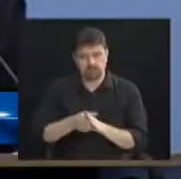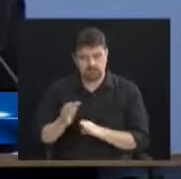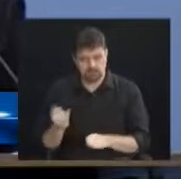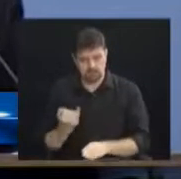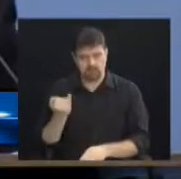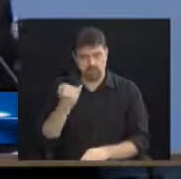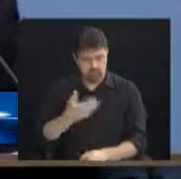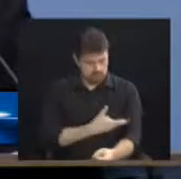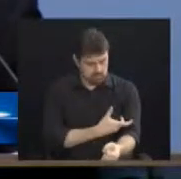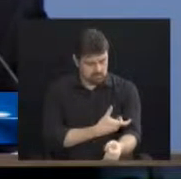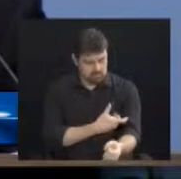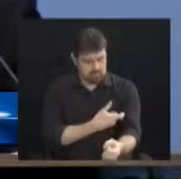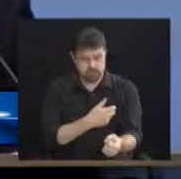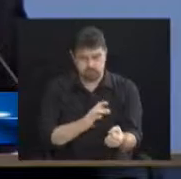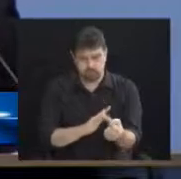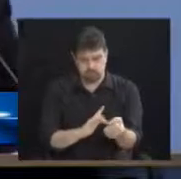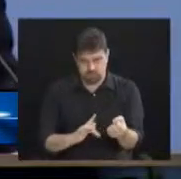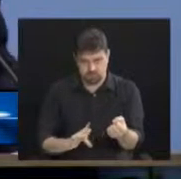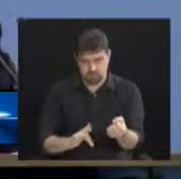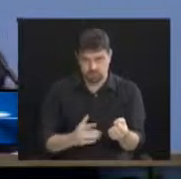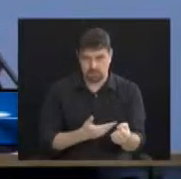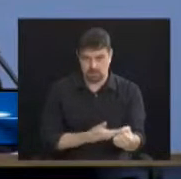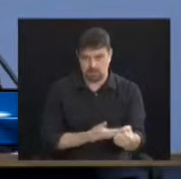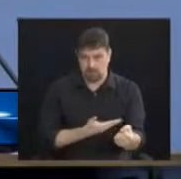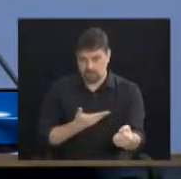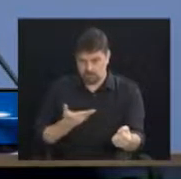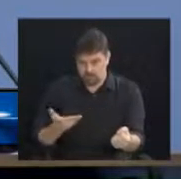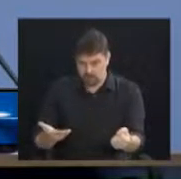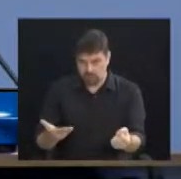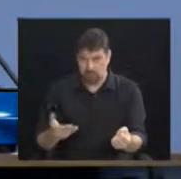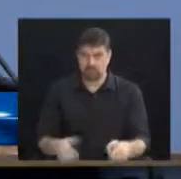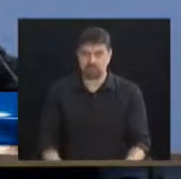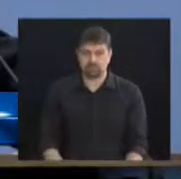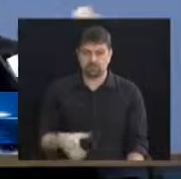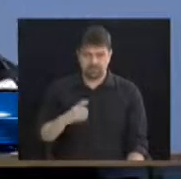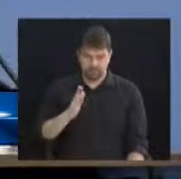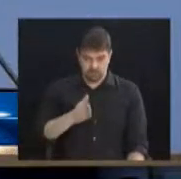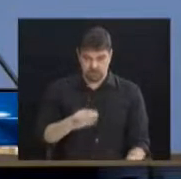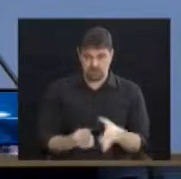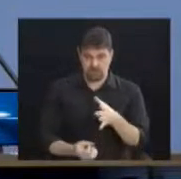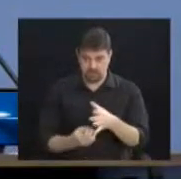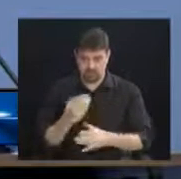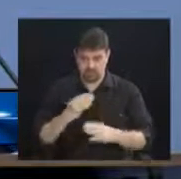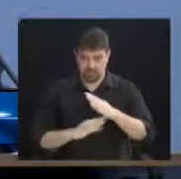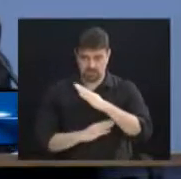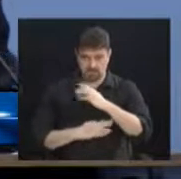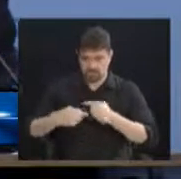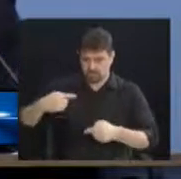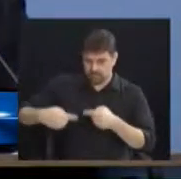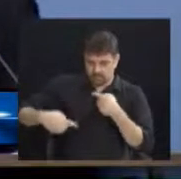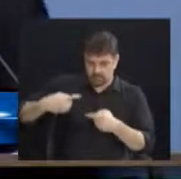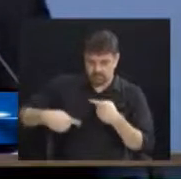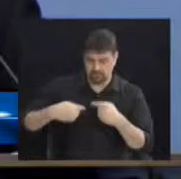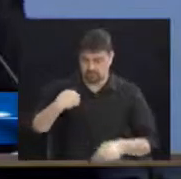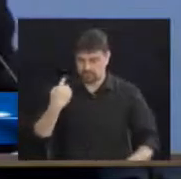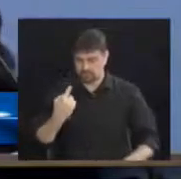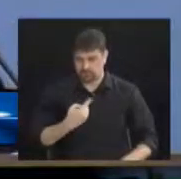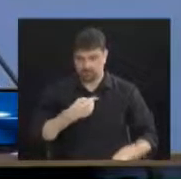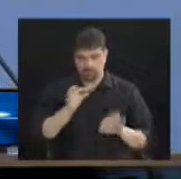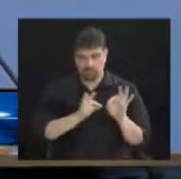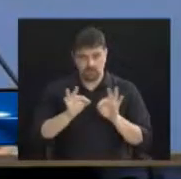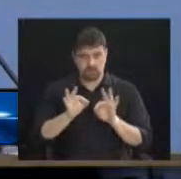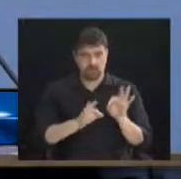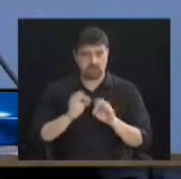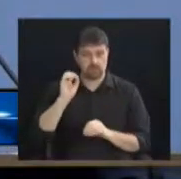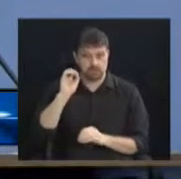Sangue. Algumas vezes essa casa trouxe debate das possibilidades de nós criarmos projetos